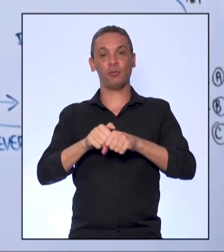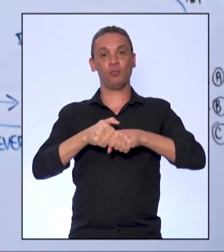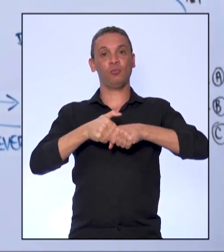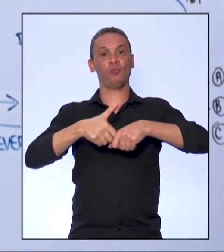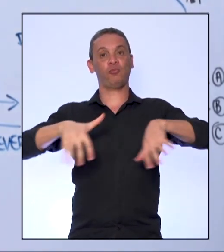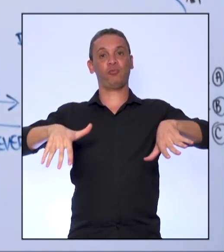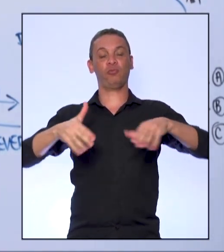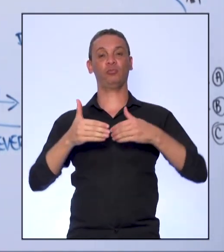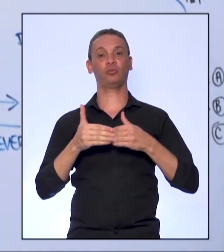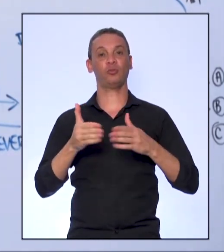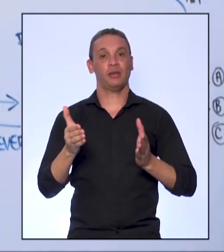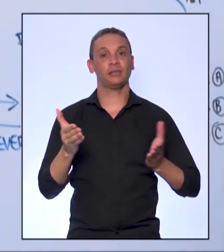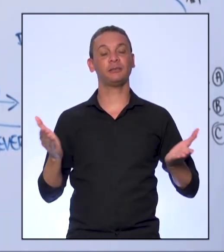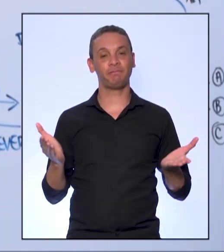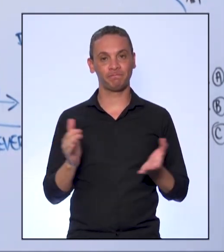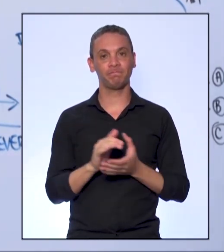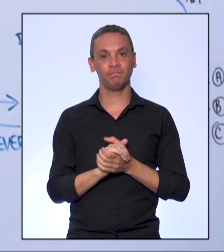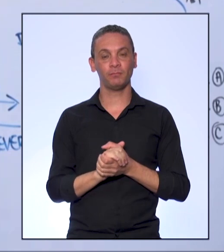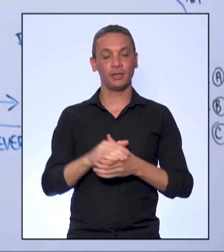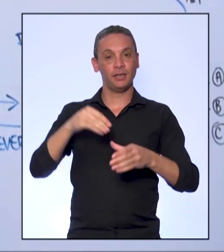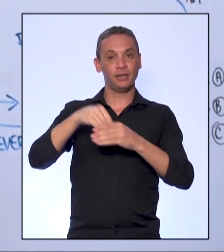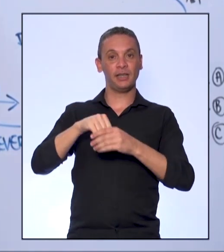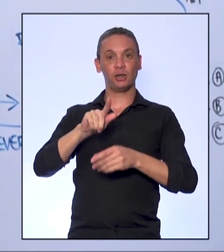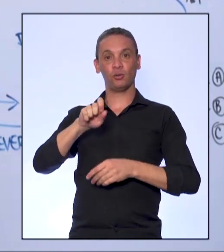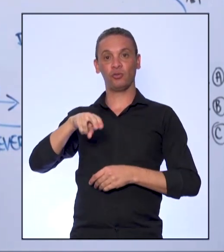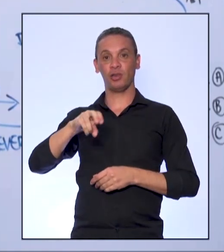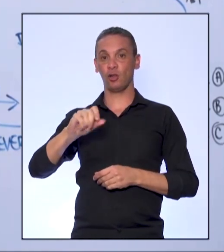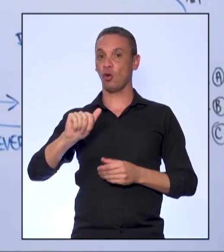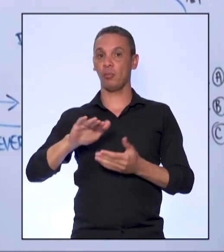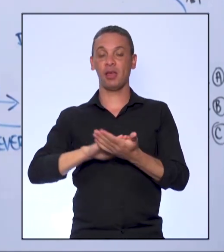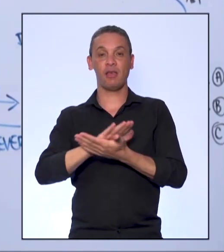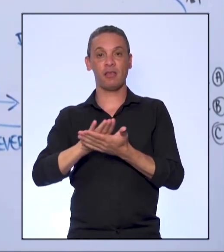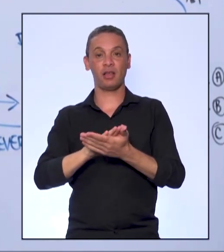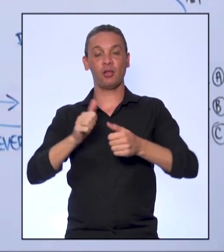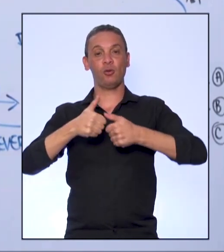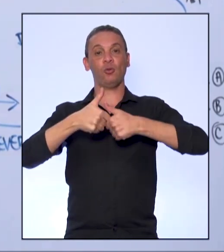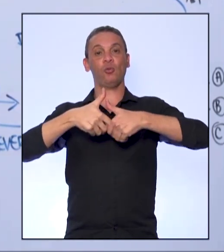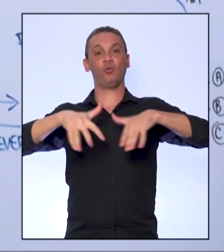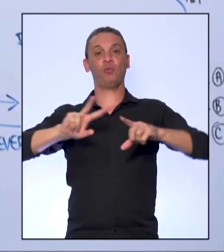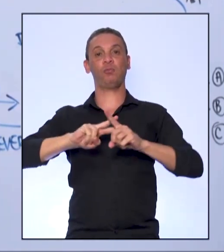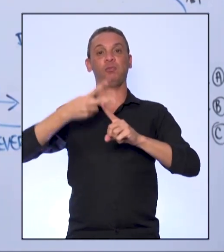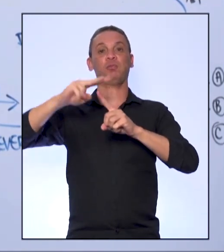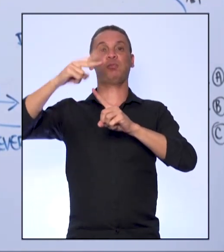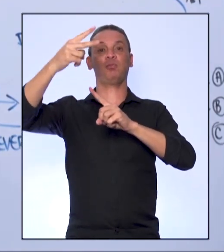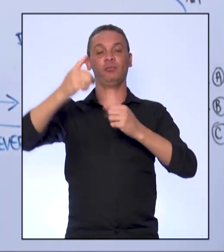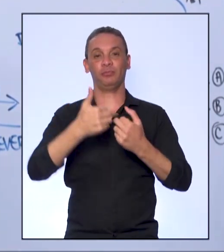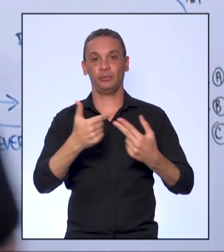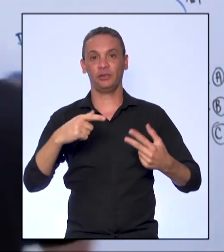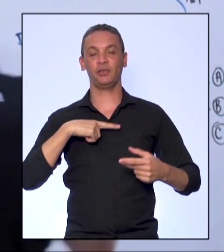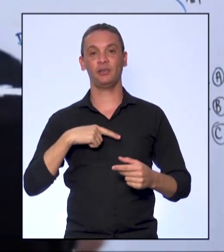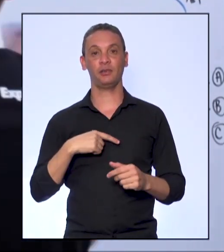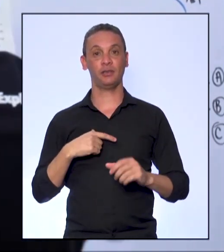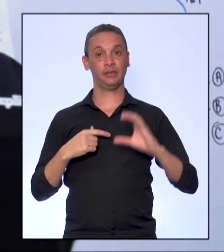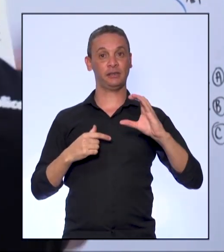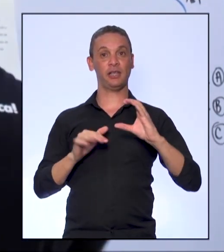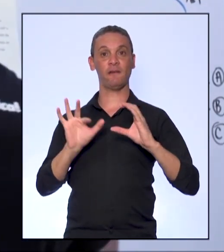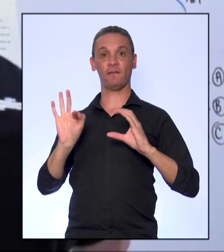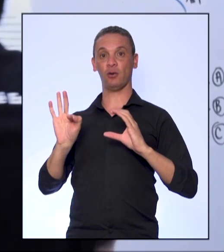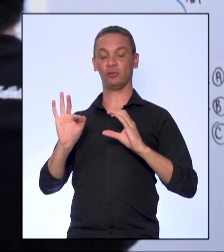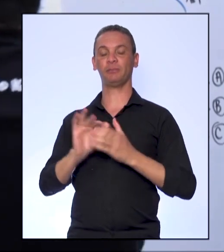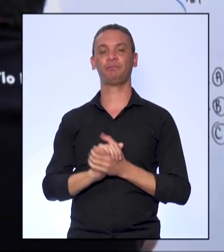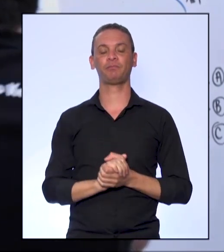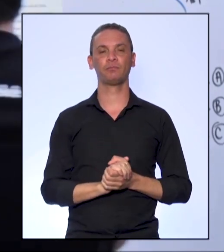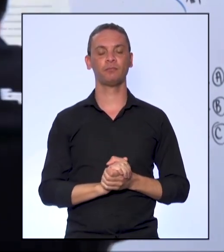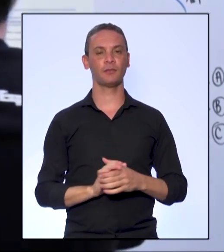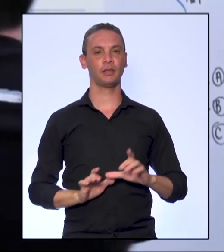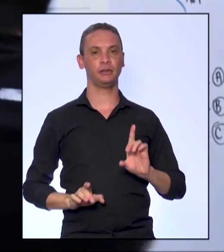Ele não agrega o genoma, no caso, o material genético dele na célula. Não, ele já quer começar a se replicar. Então essa é falsa. Outra, fala